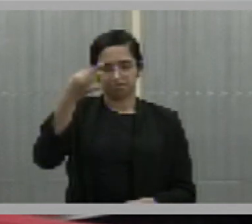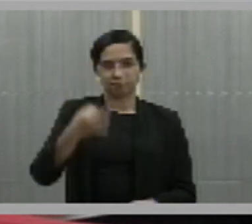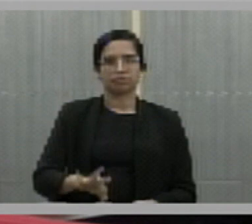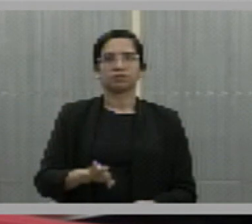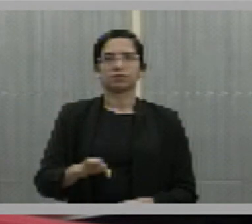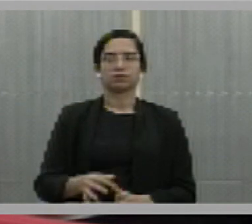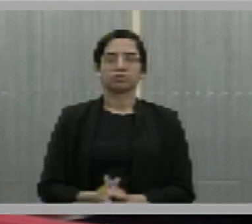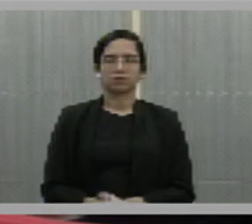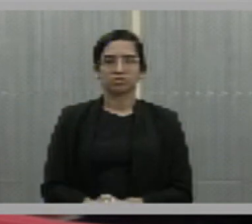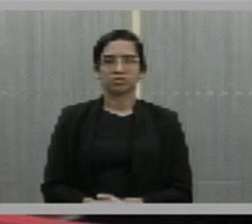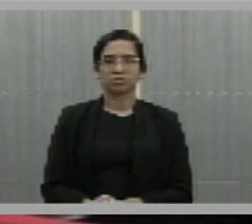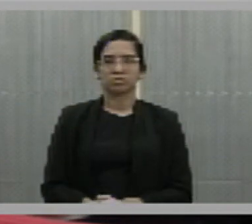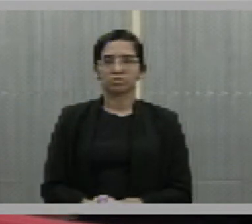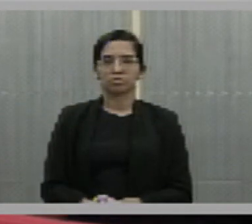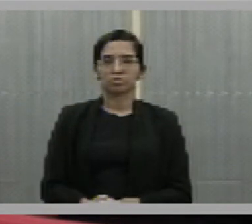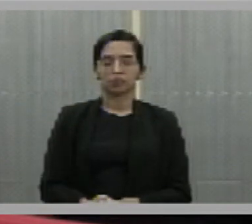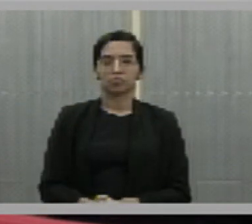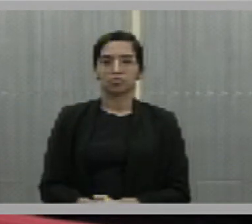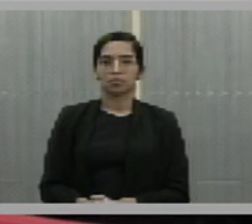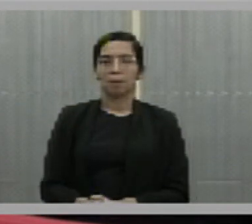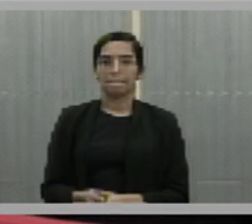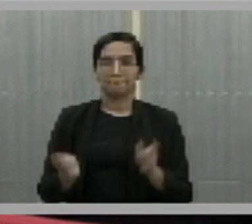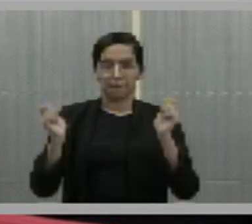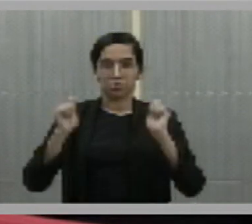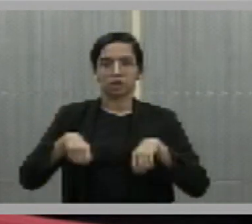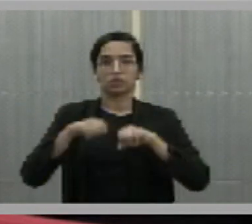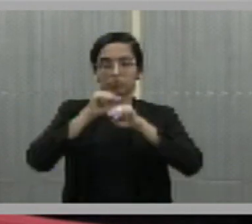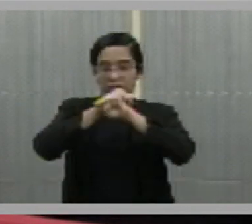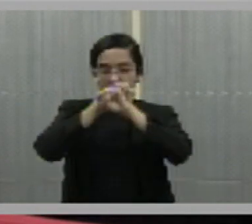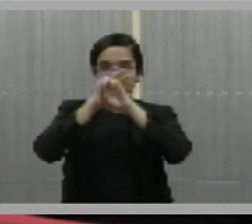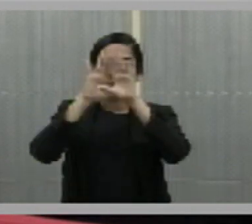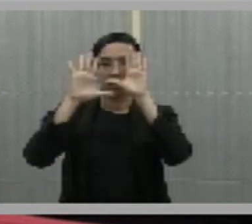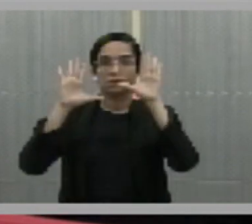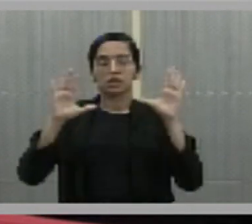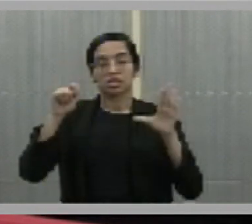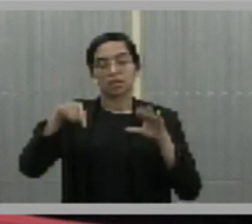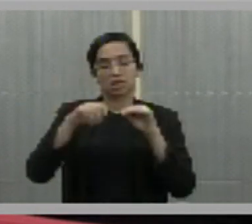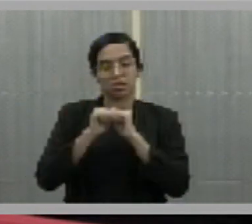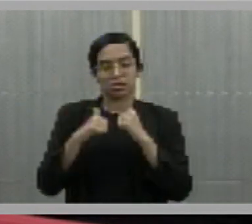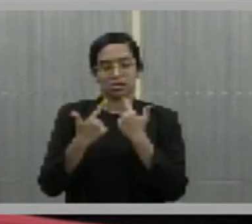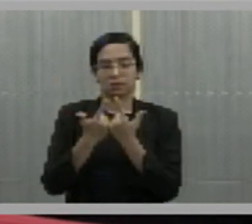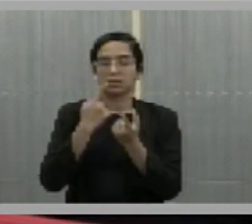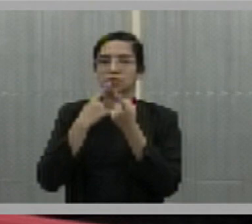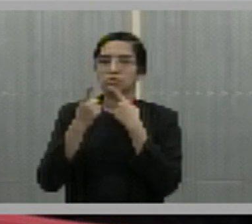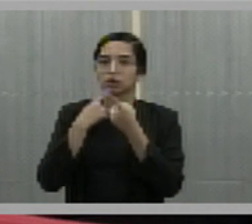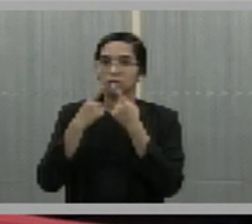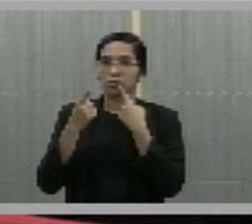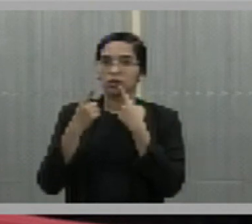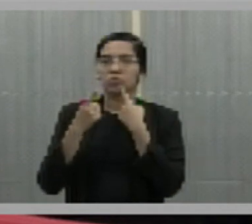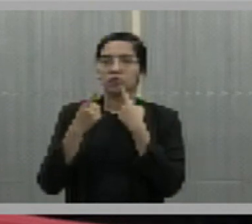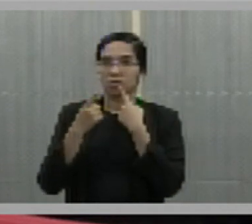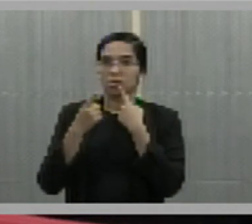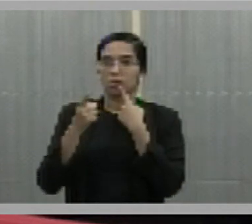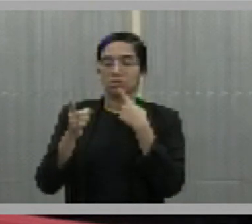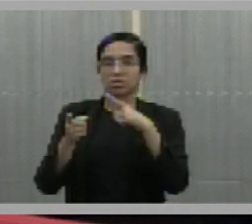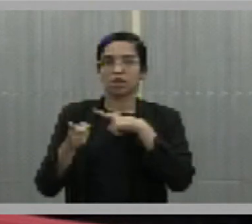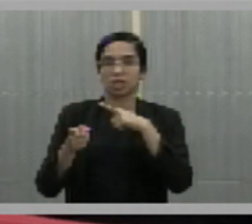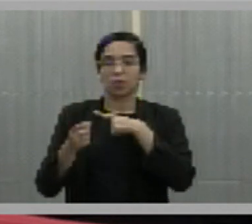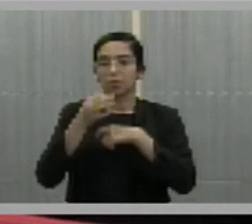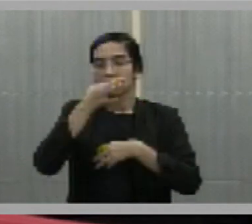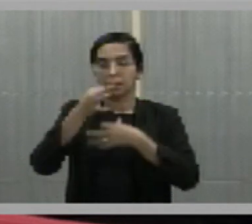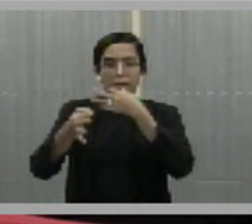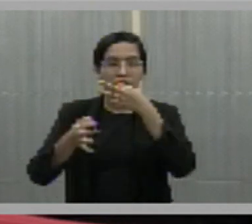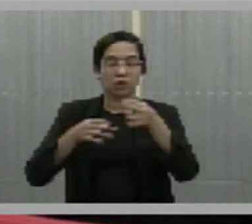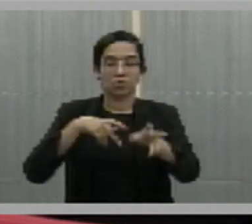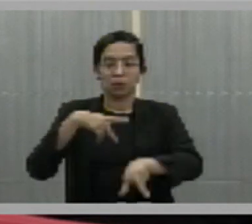porque permite que, de forma mais transparente, essa casa faça uma discussão ainda mais pública, porque você alcança um